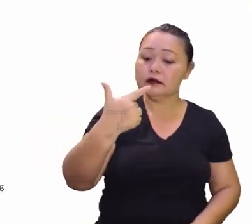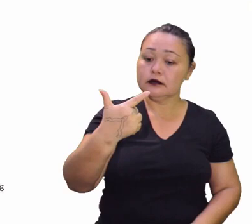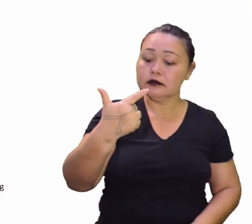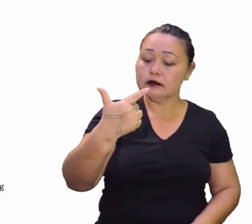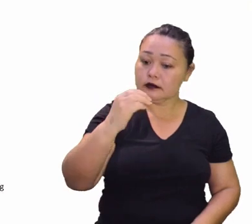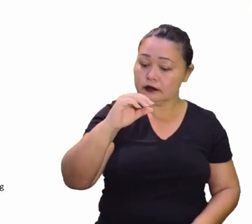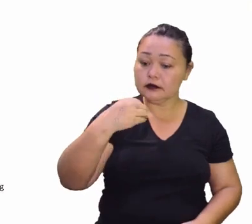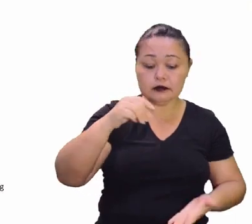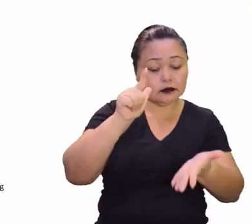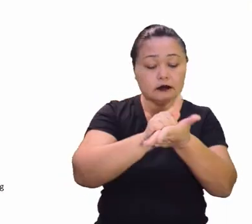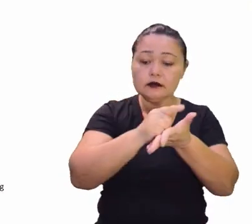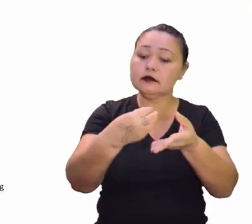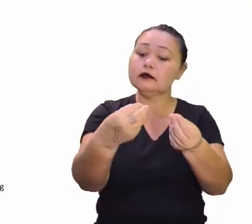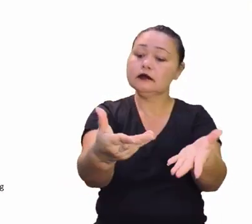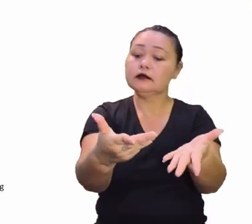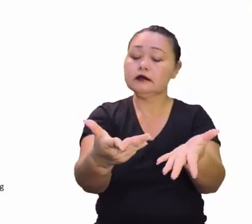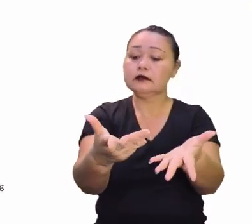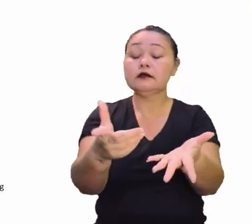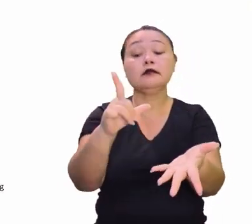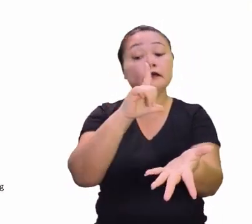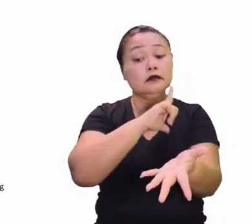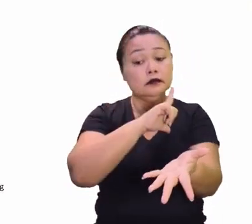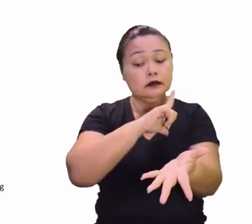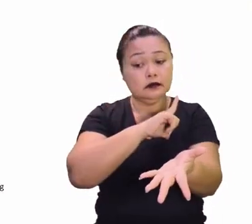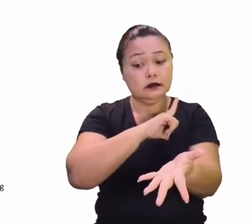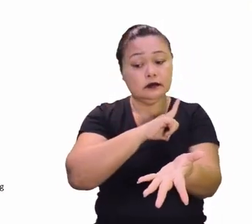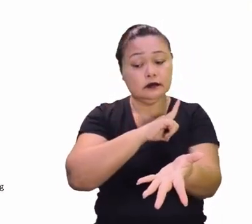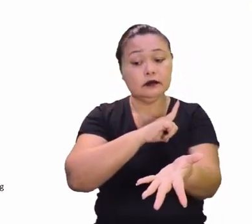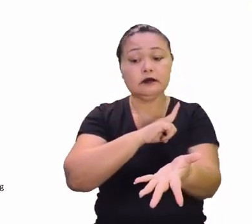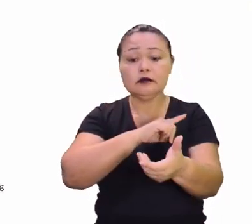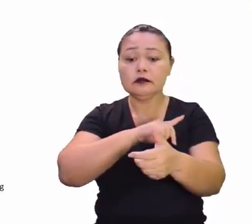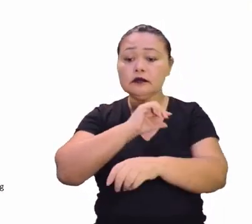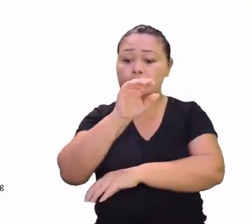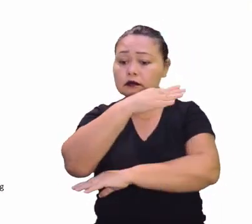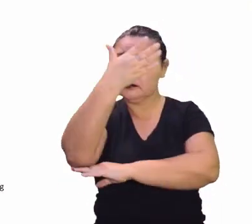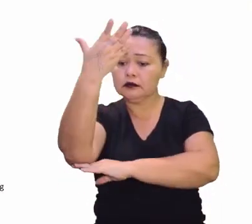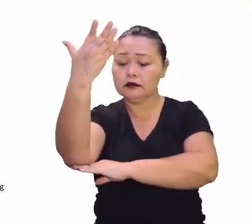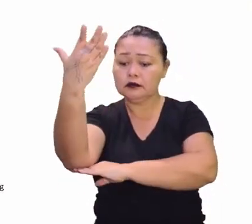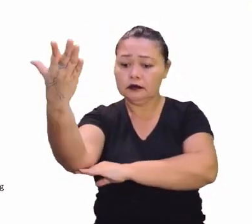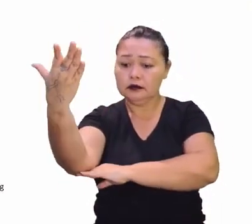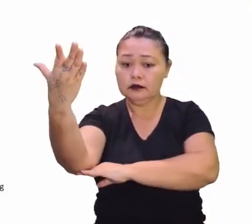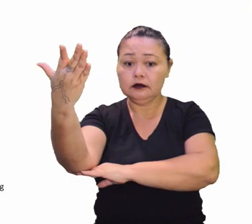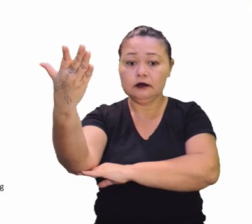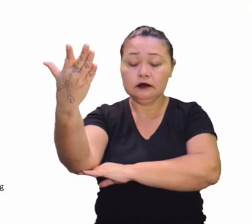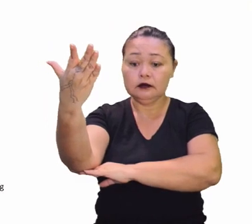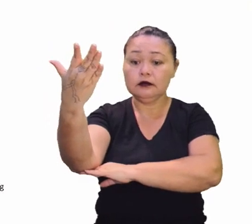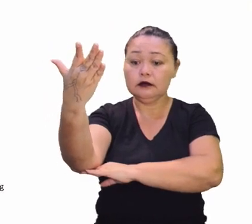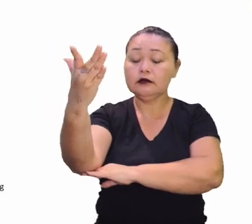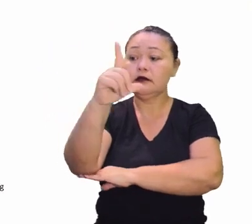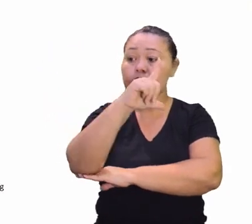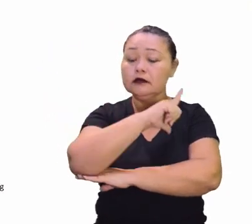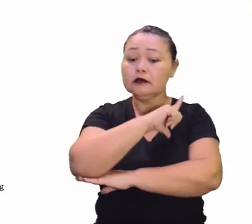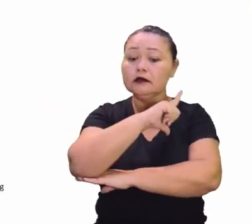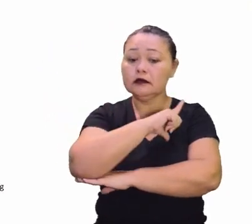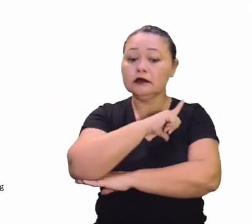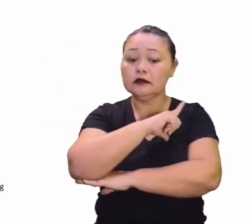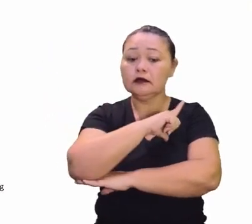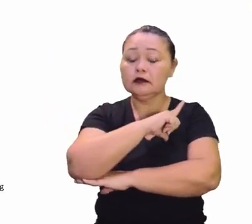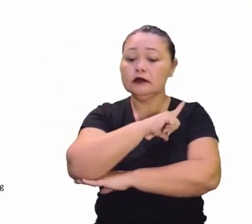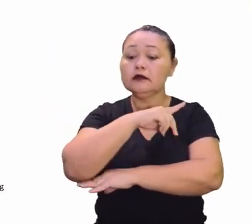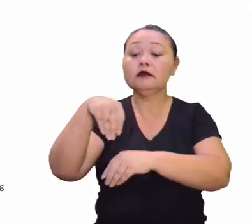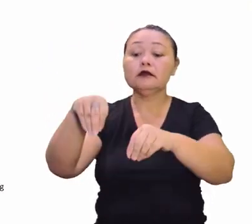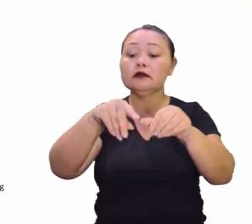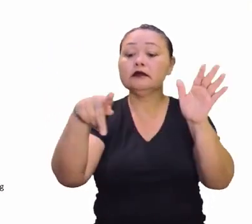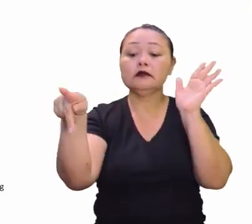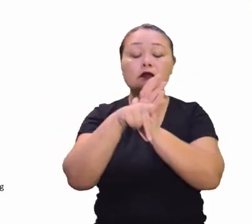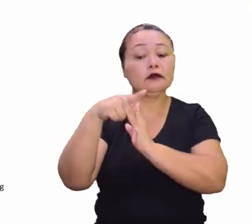seu papel. E é o seguinte, ele tinha que devastar porque era uma prova que ele tinha, a